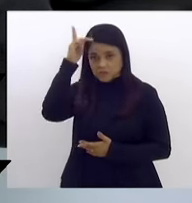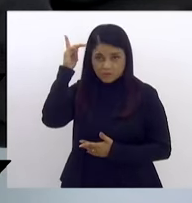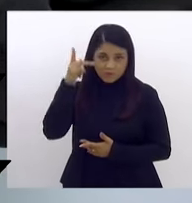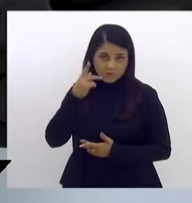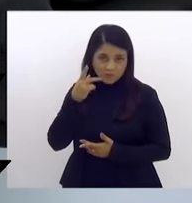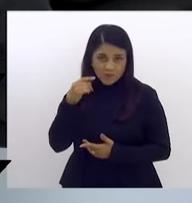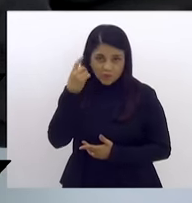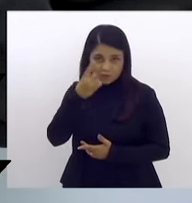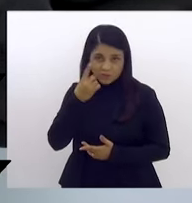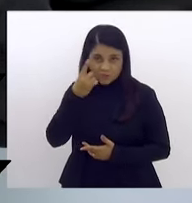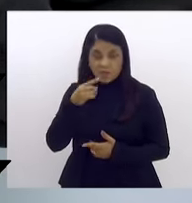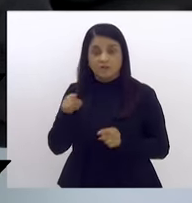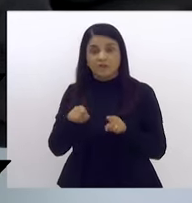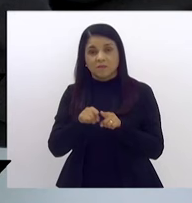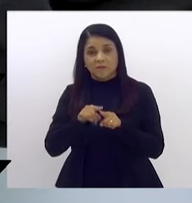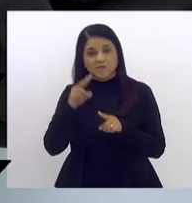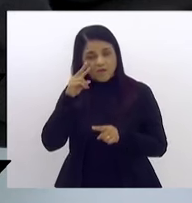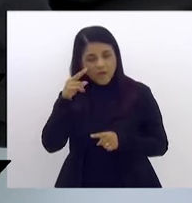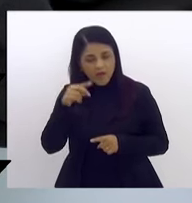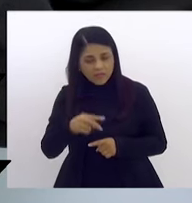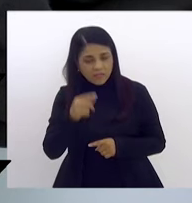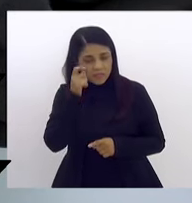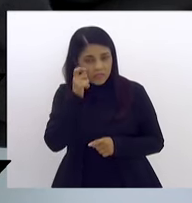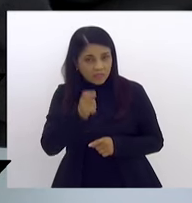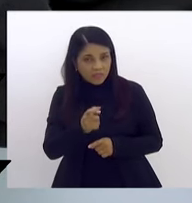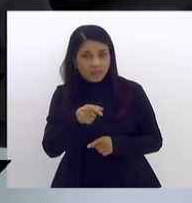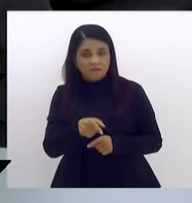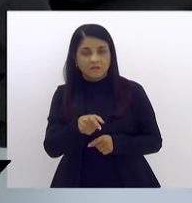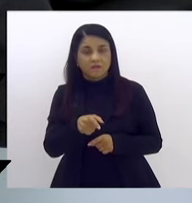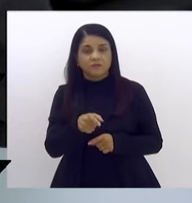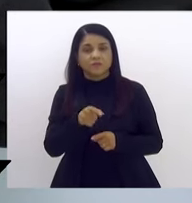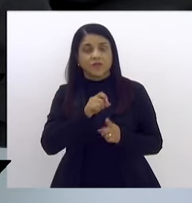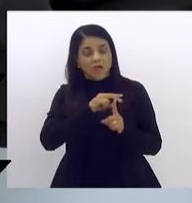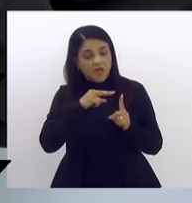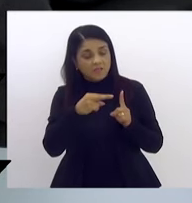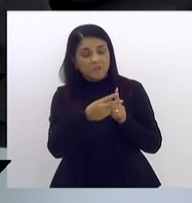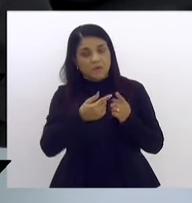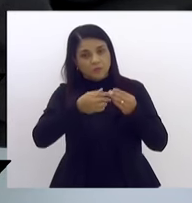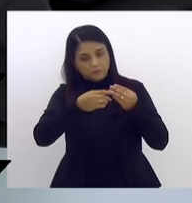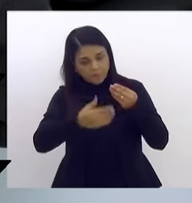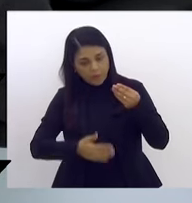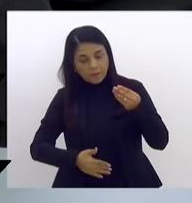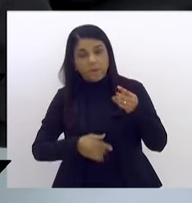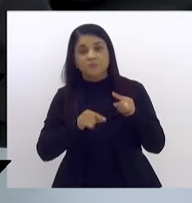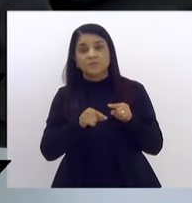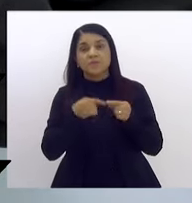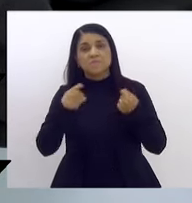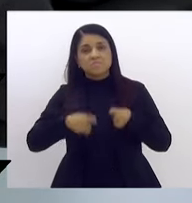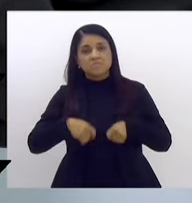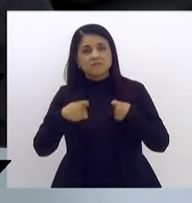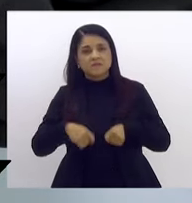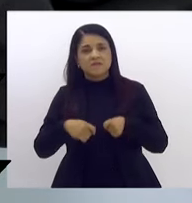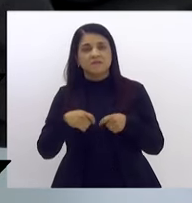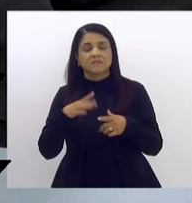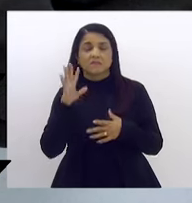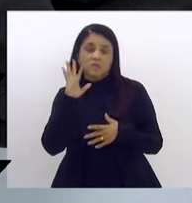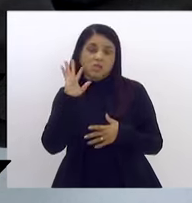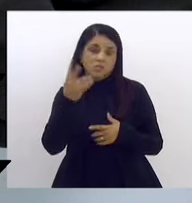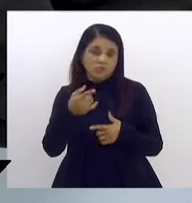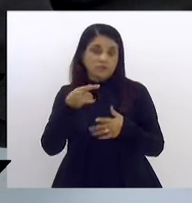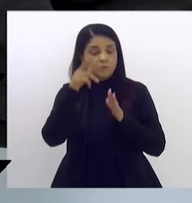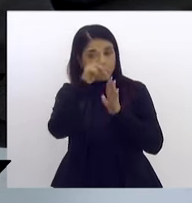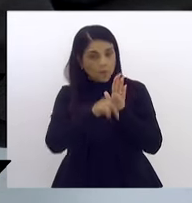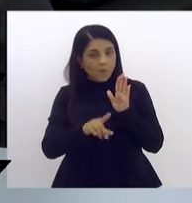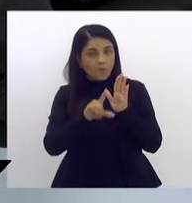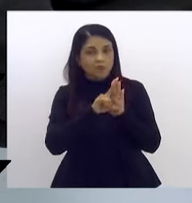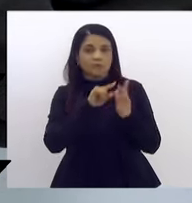se atentasse a esses outros aspectos que eu acho que precisariam eh ser sanados pro projeto poder cumprir o